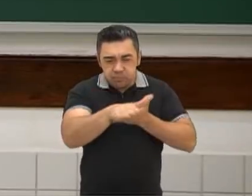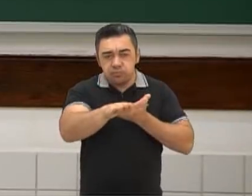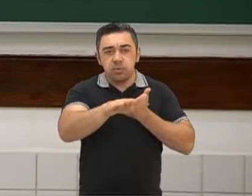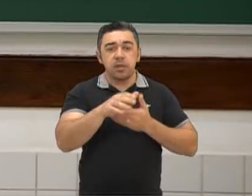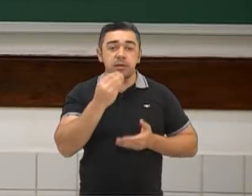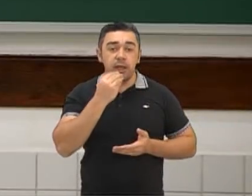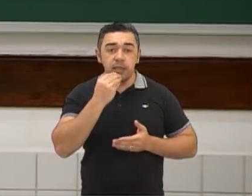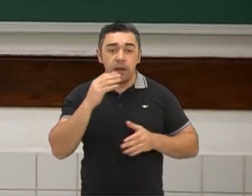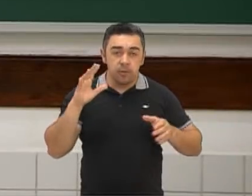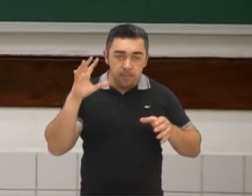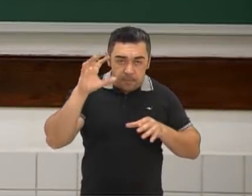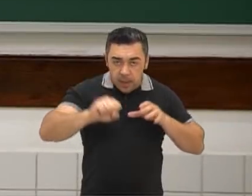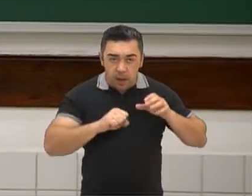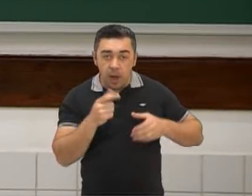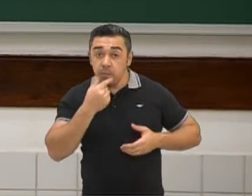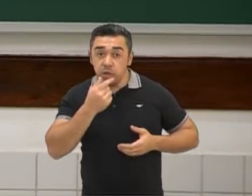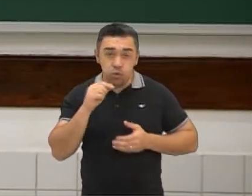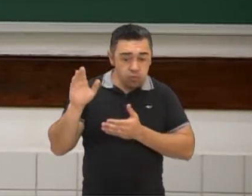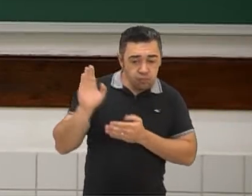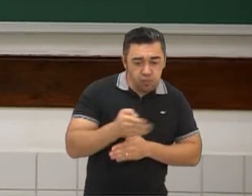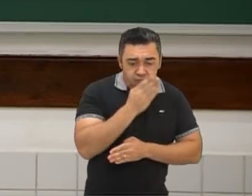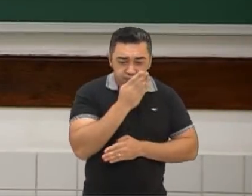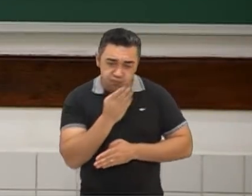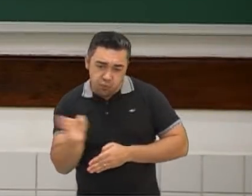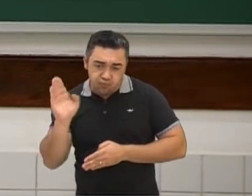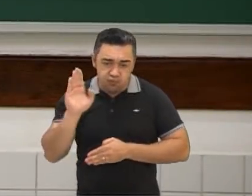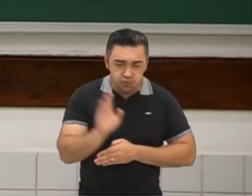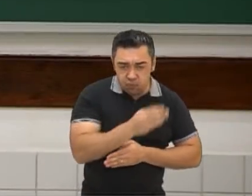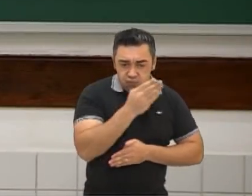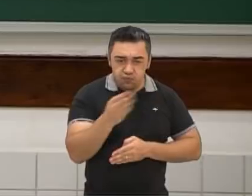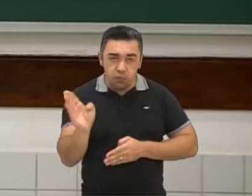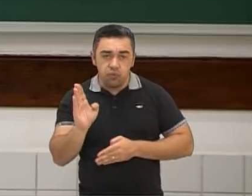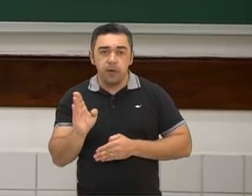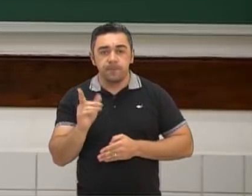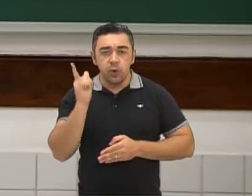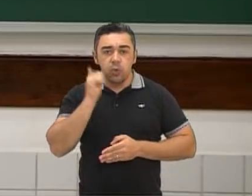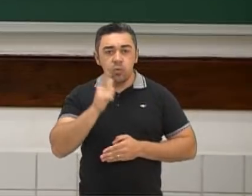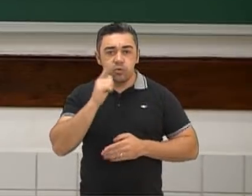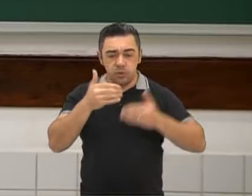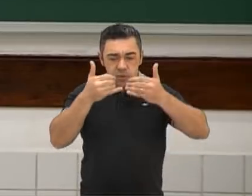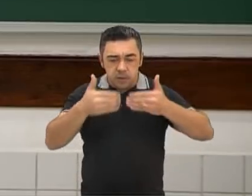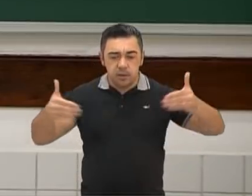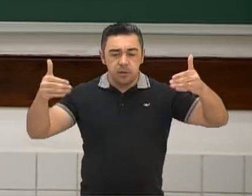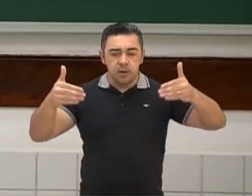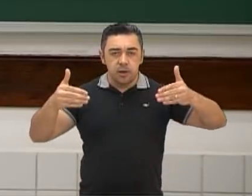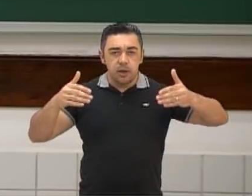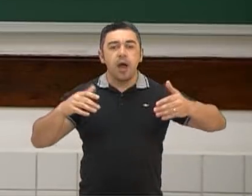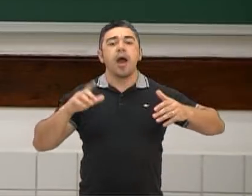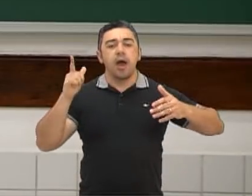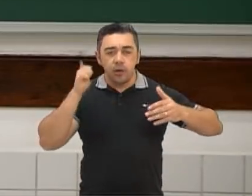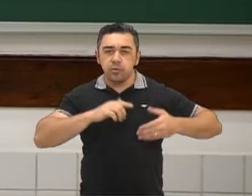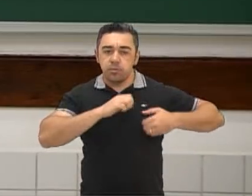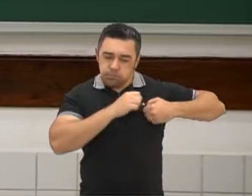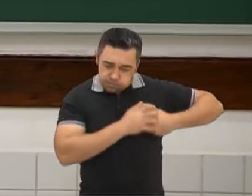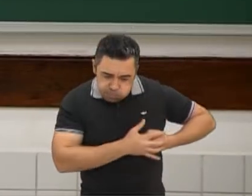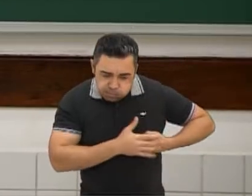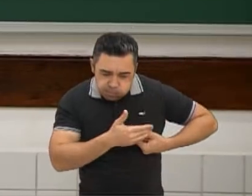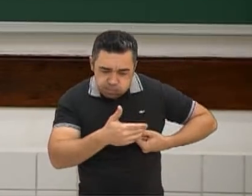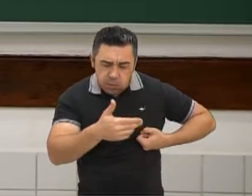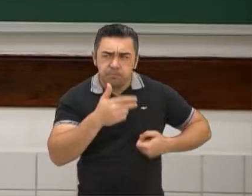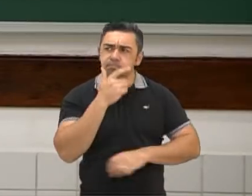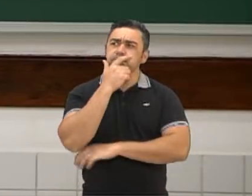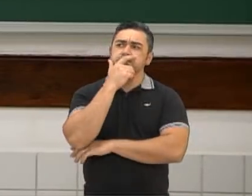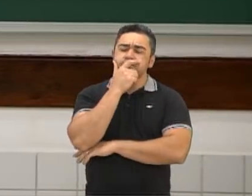tentaram parar, ele foi desviando de todos até chegar nessa linha de fundo. E daí, a partir